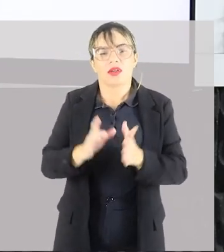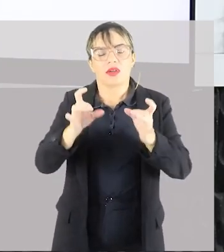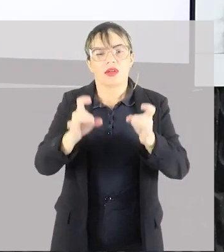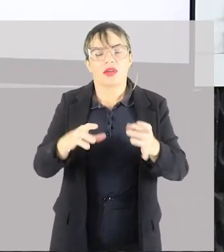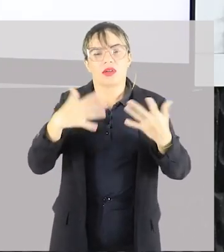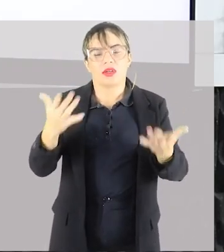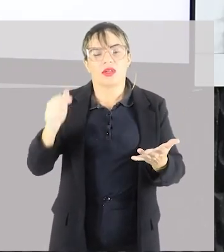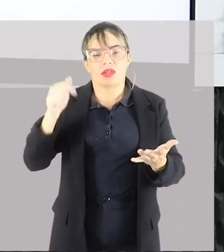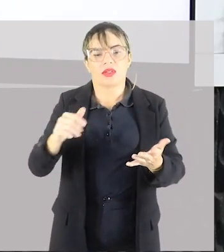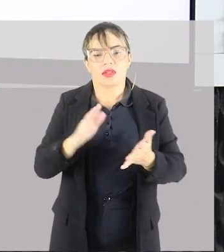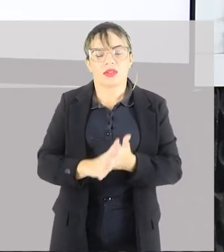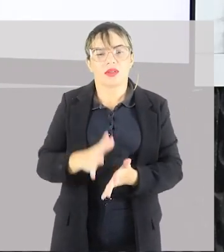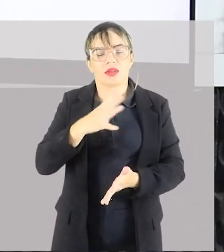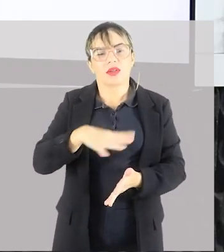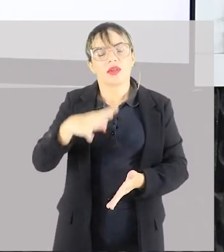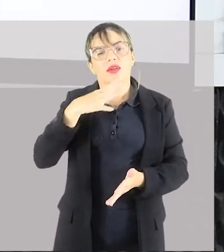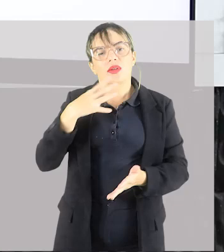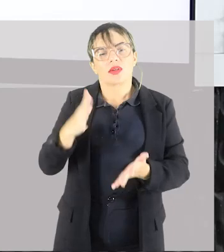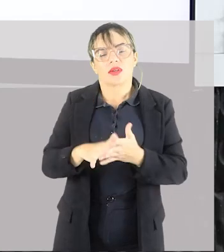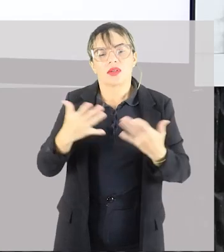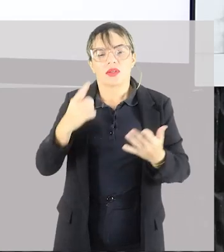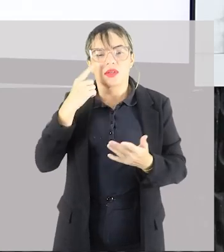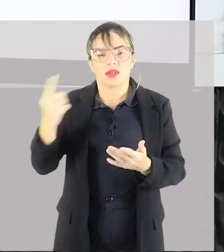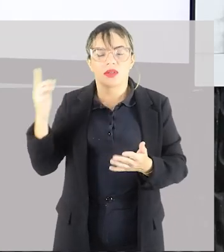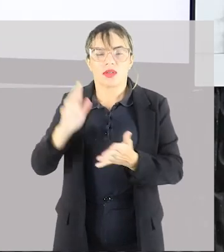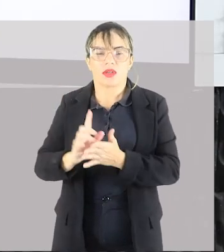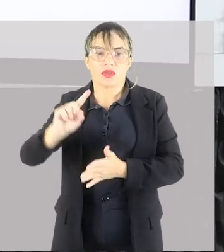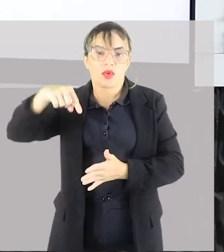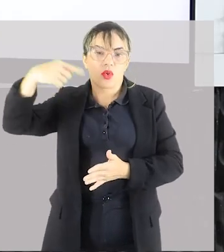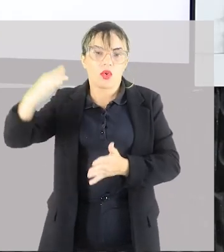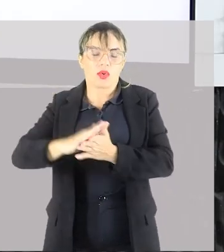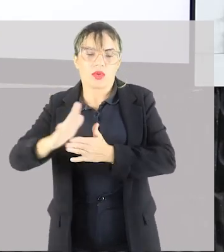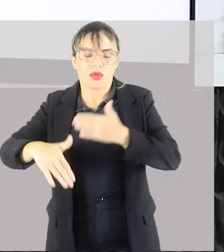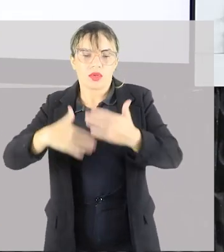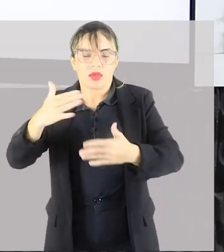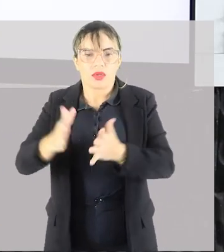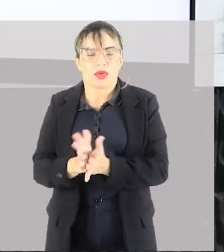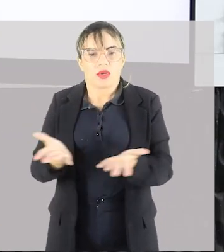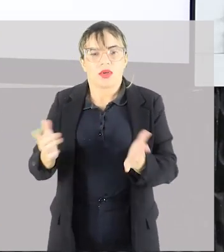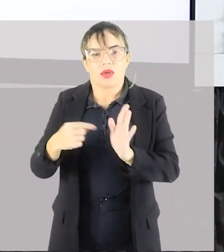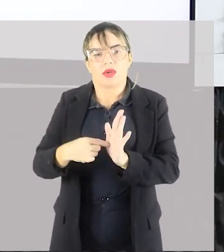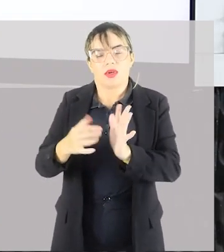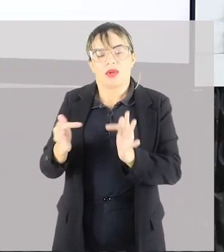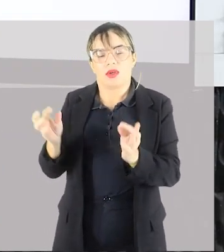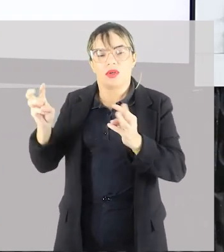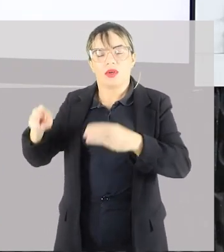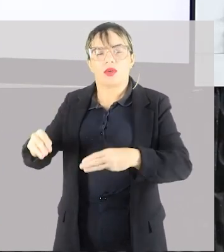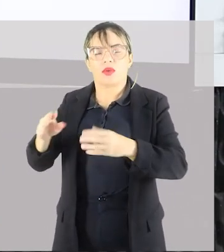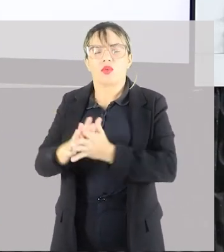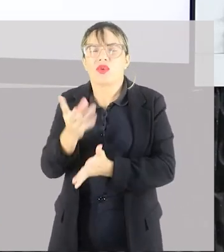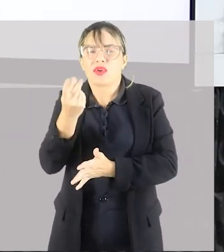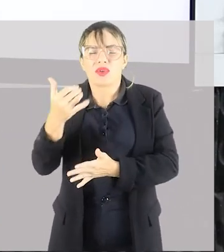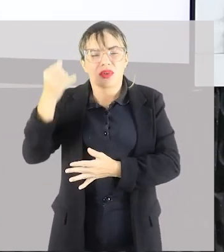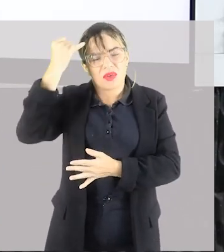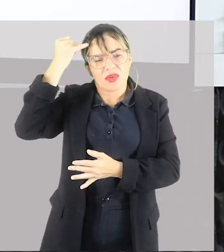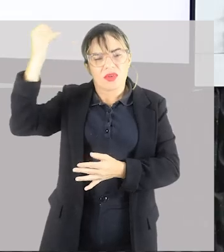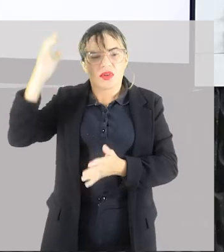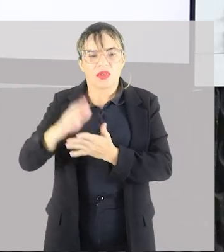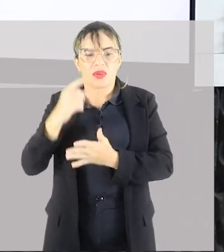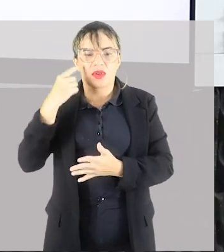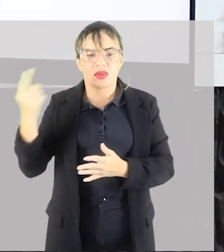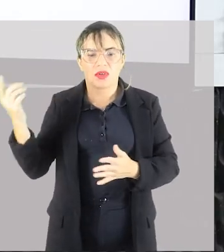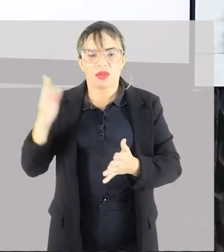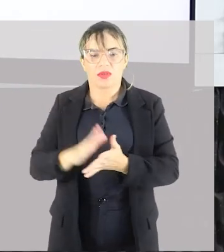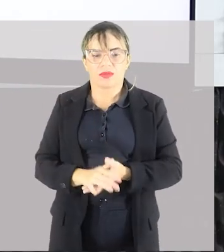um outro processo. Se eu não apresentar o produto final, eu não sou artista? Ou quanto vale a minha ideia? Recusam a